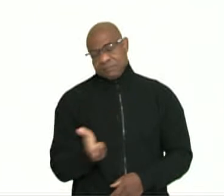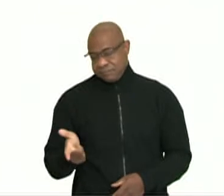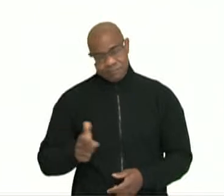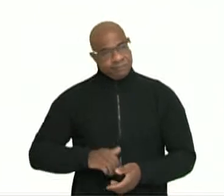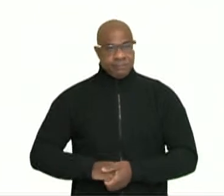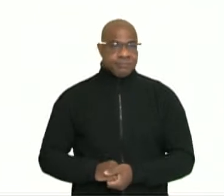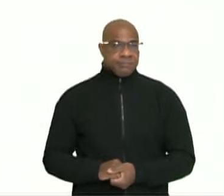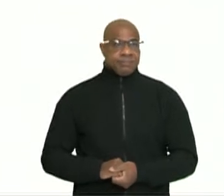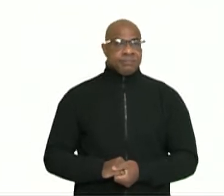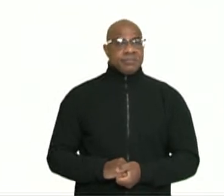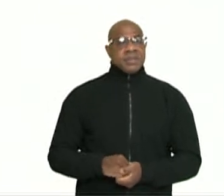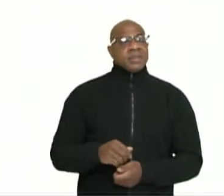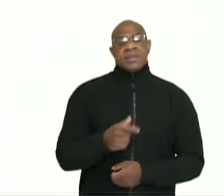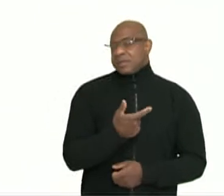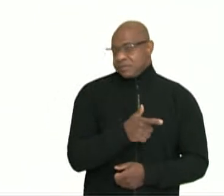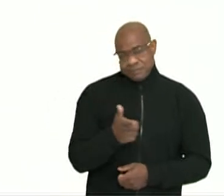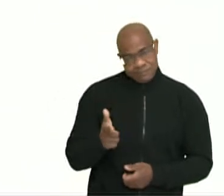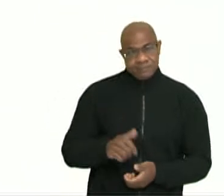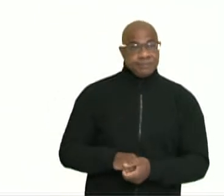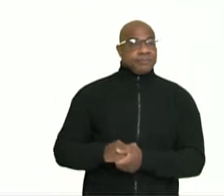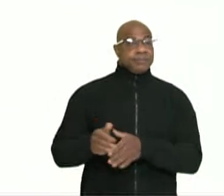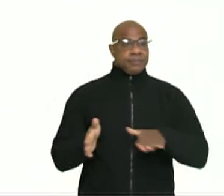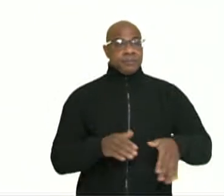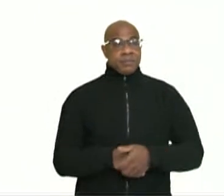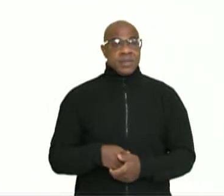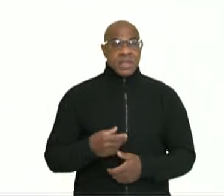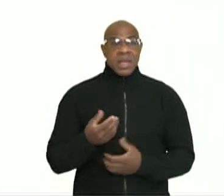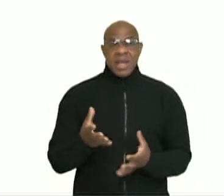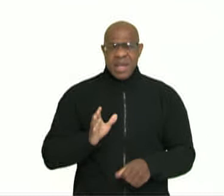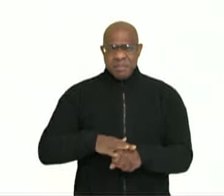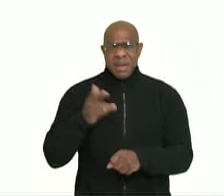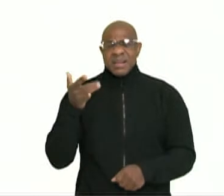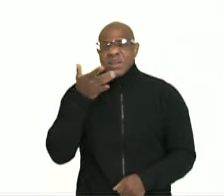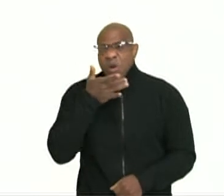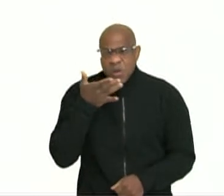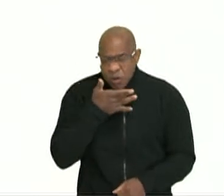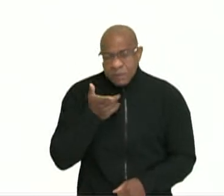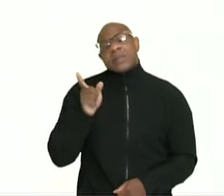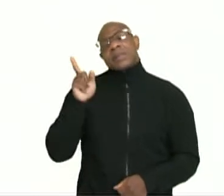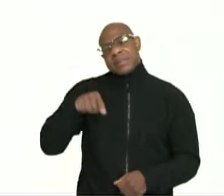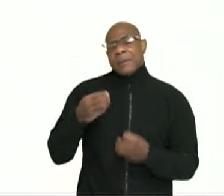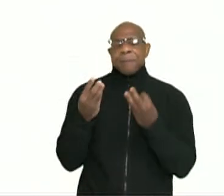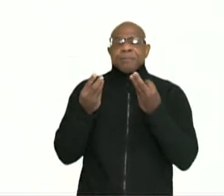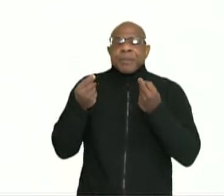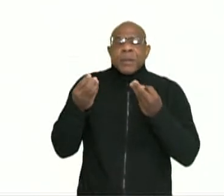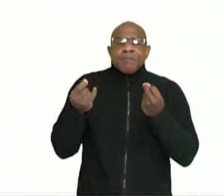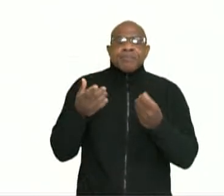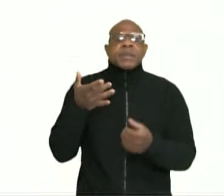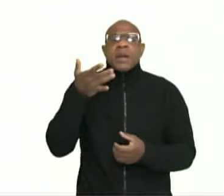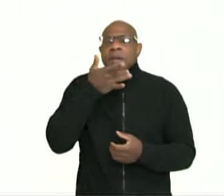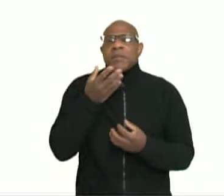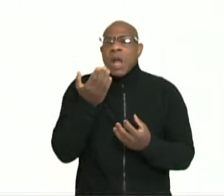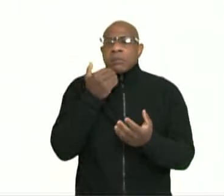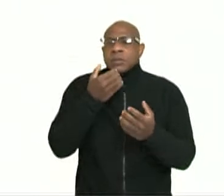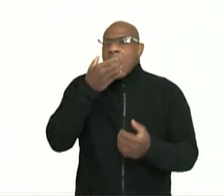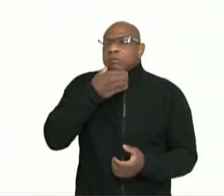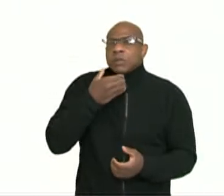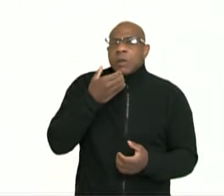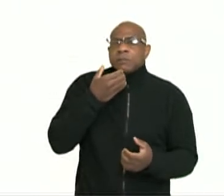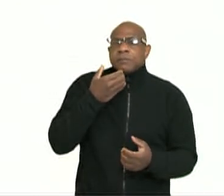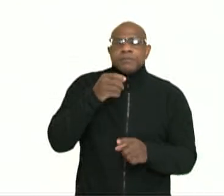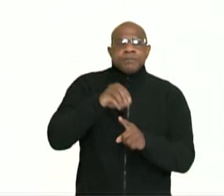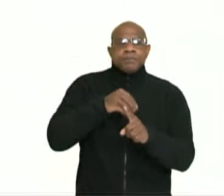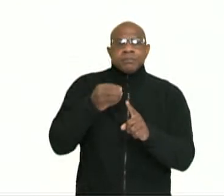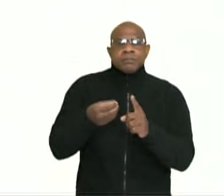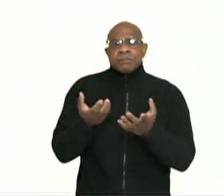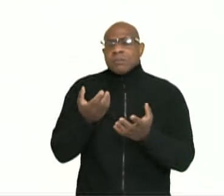um alimento que não está na safra, né? E são mais saborosos? Sim, são muito mais saborosos. Você come, por exemplo, a maçã, ela